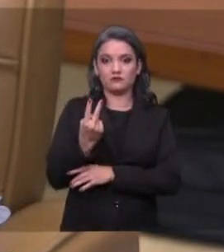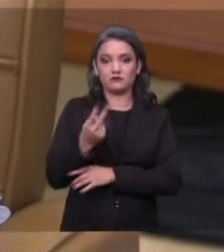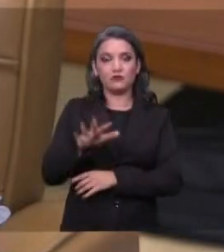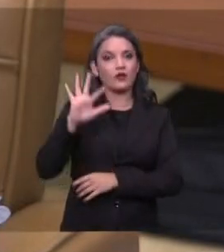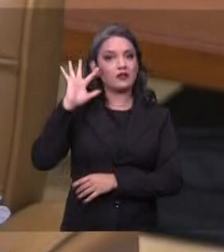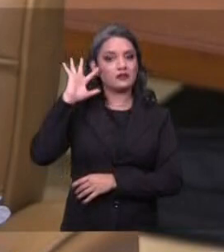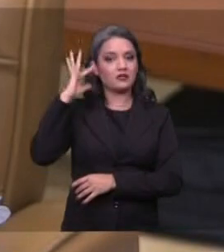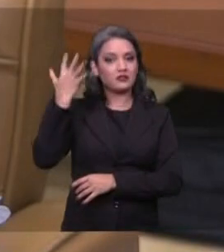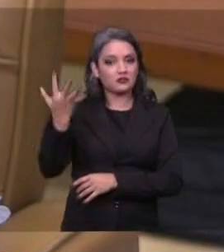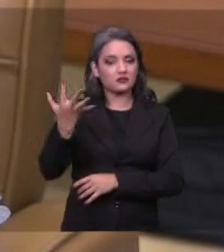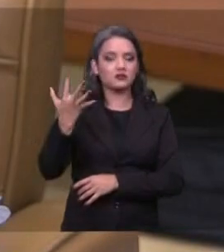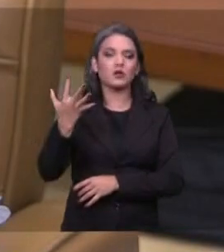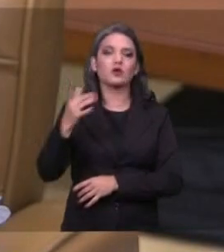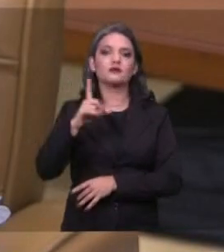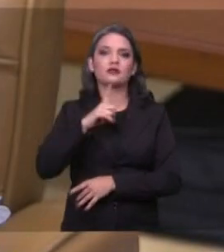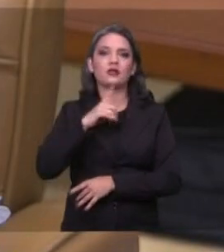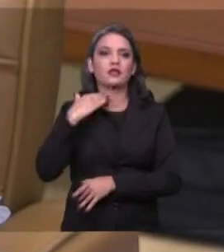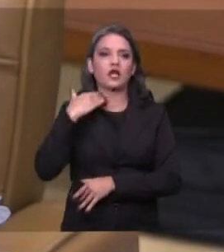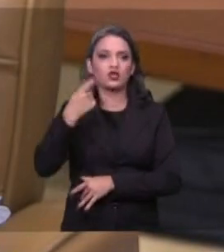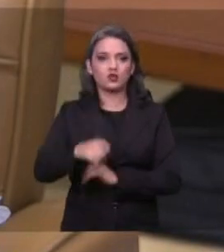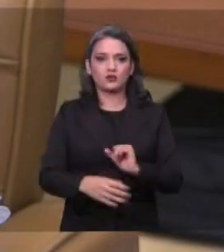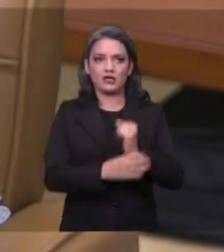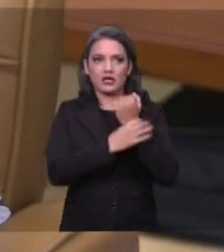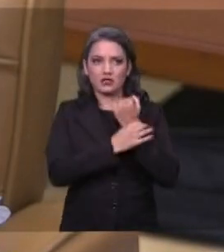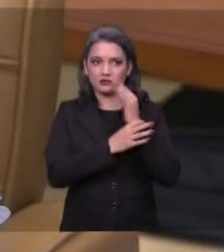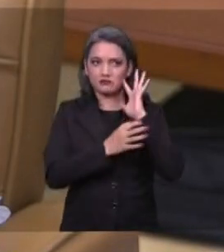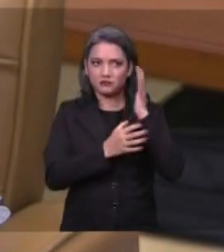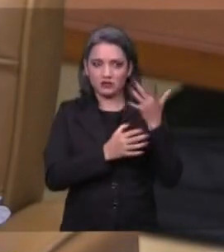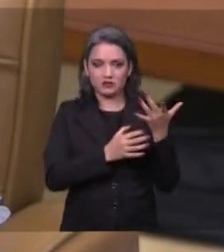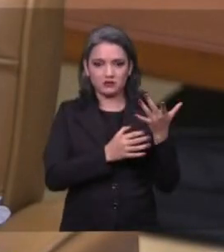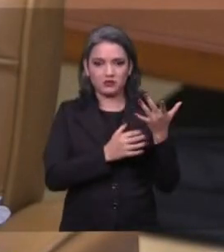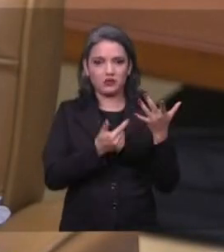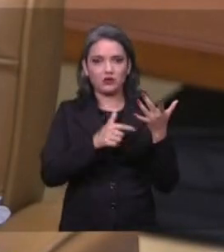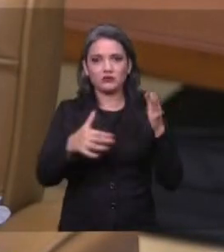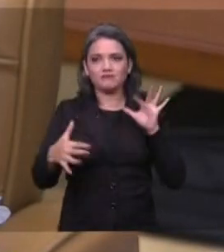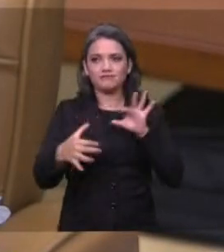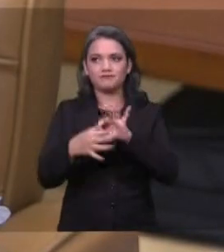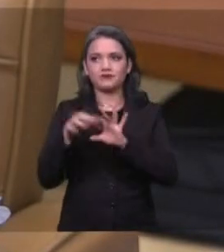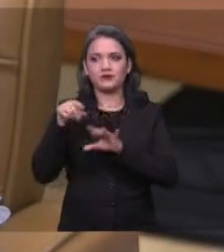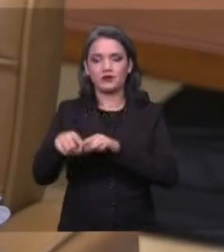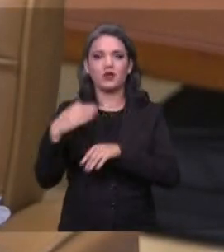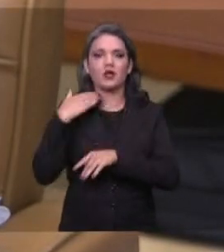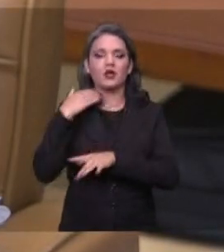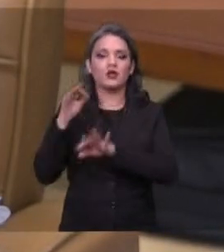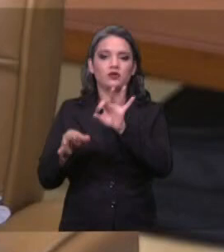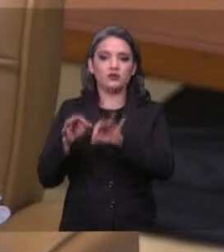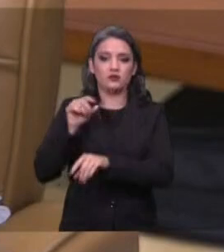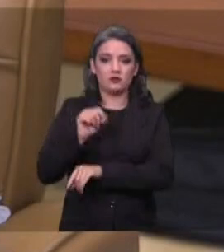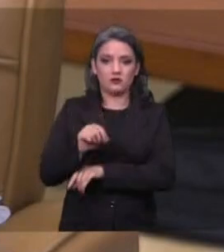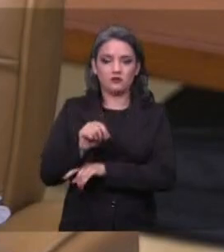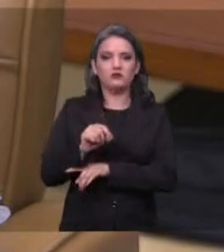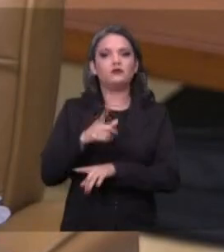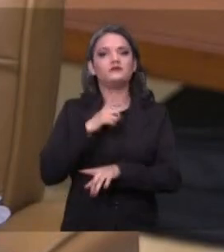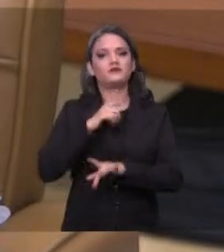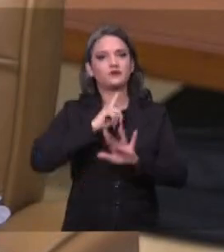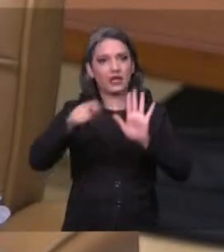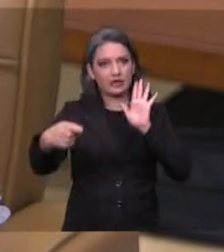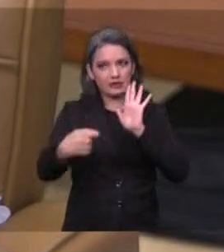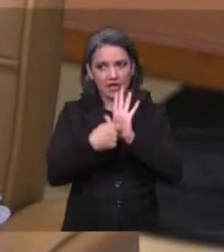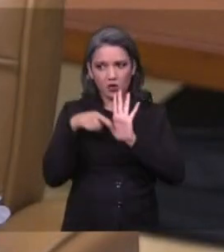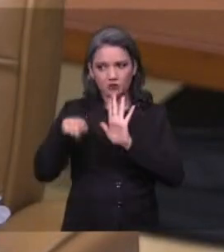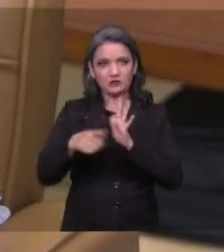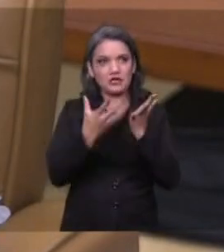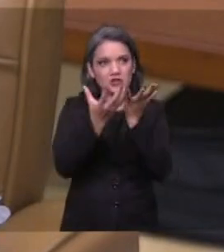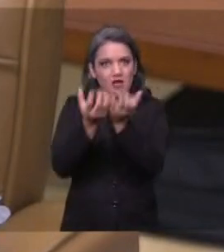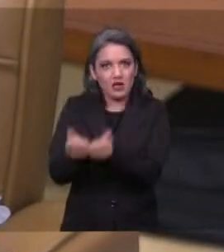as decisões proferidas pelo juiz das garantias não vinculam o juiz da instrução em julgamento que, após o recebimento da denúncia ou